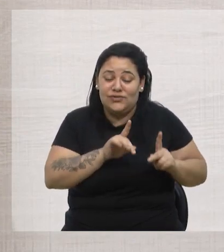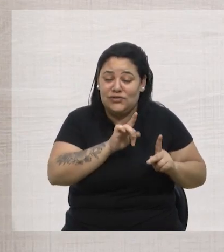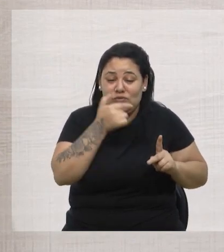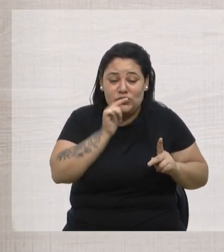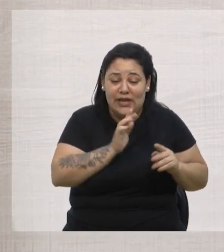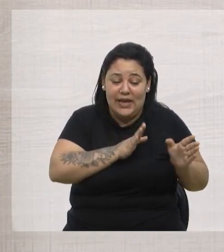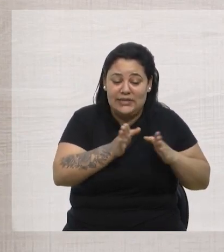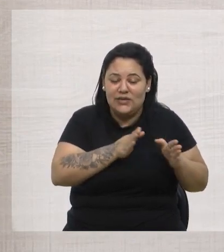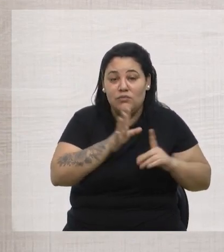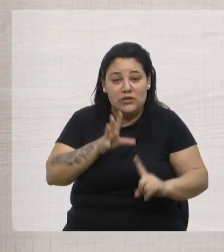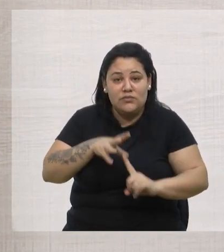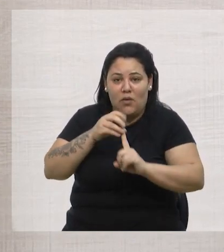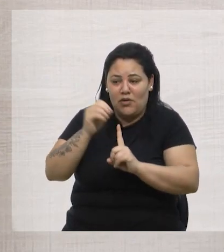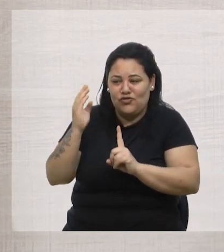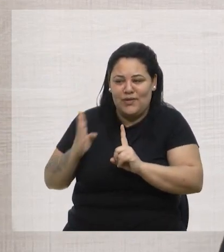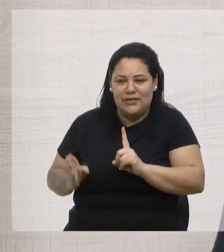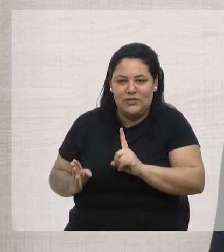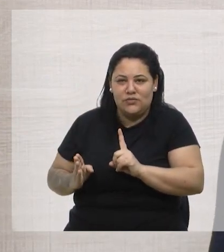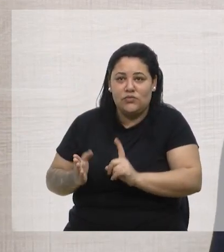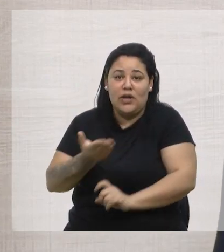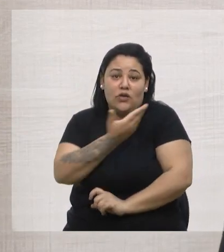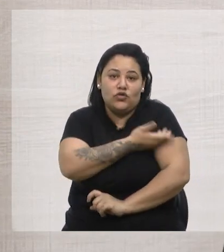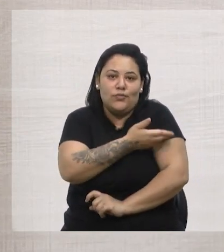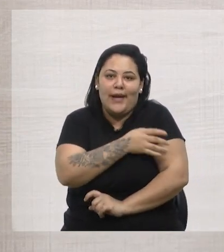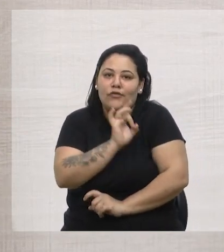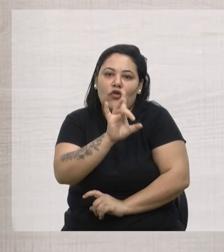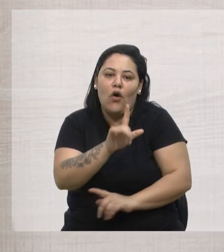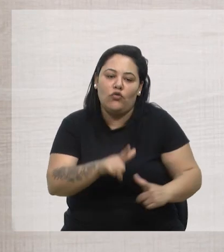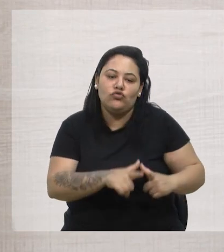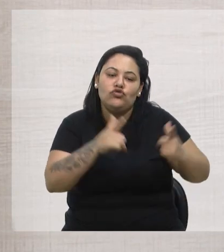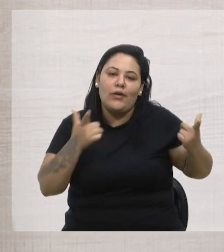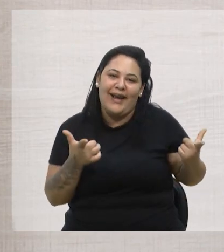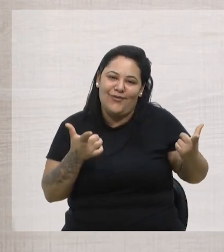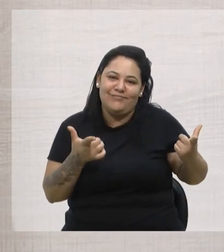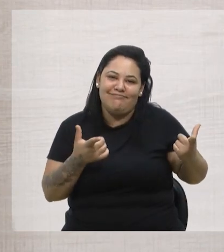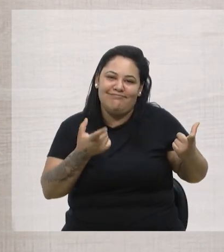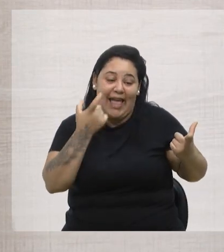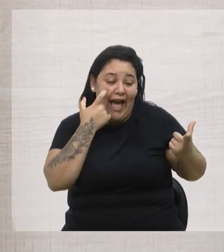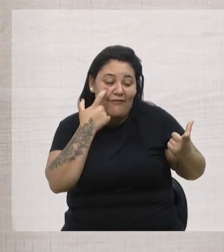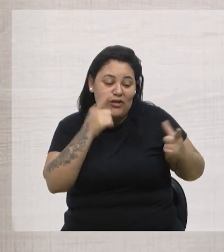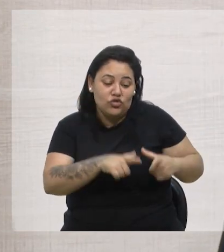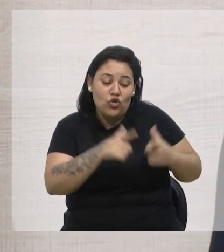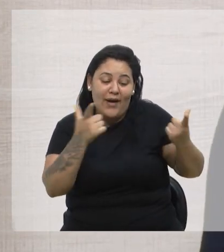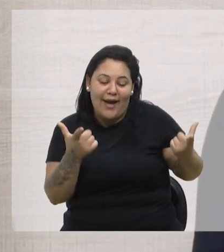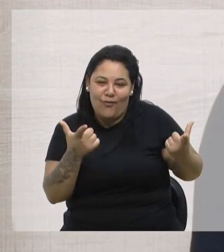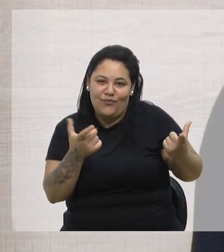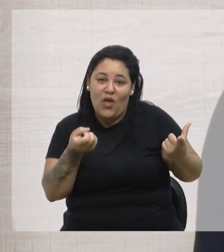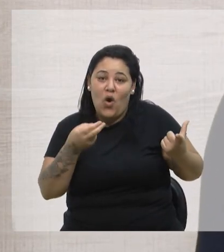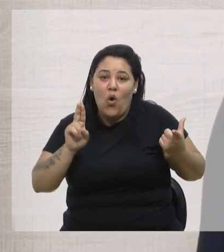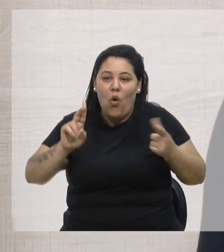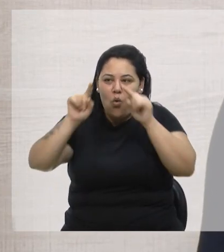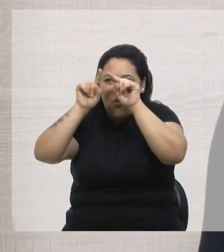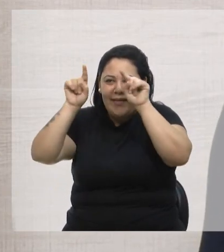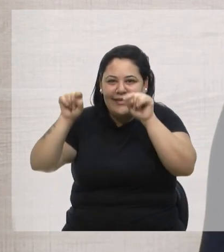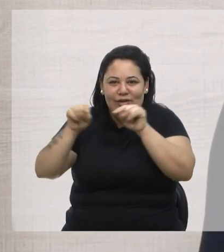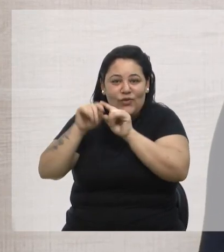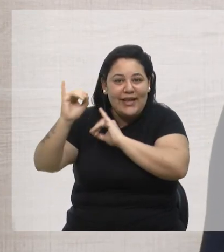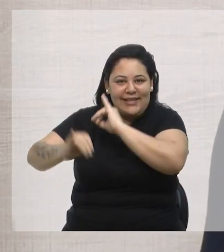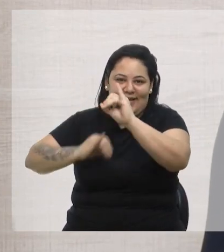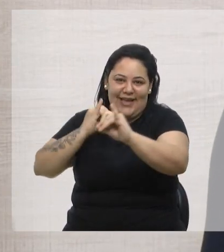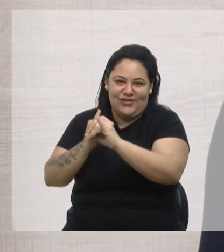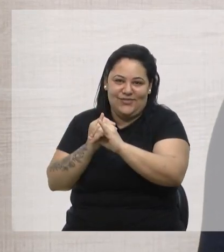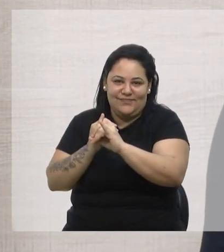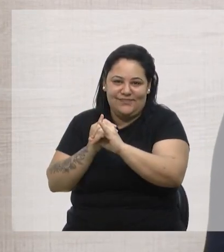público porque, principalmente, o público brasileiro está muito acostumado com as tirinhas de jornal, né? Ou, hoje em dia, tirinhas na internet. E o público